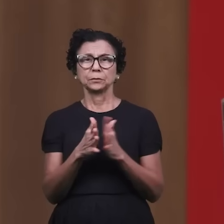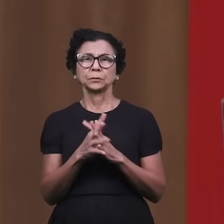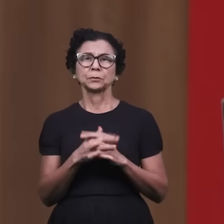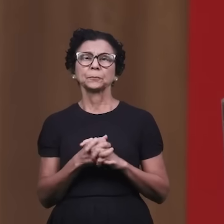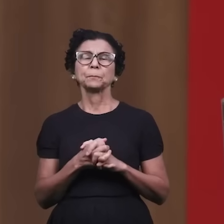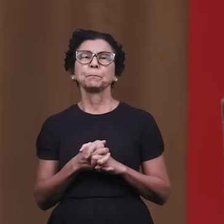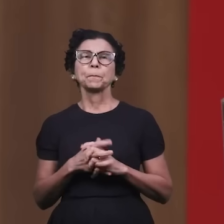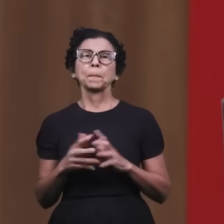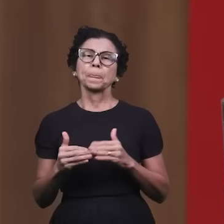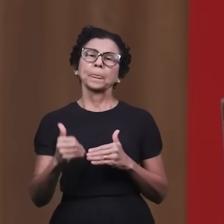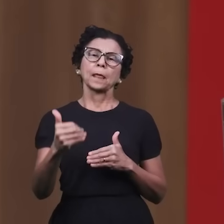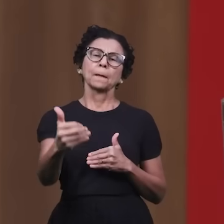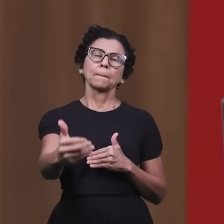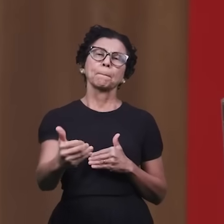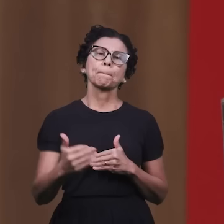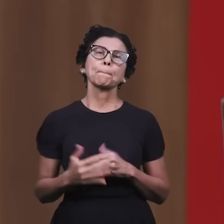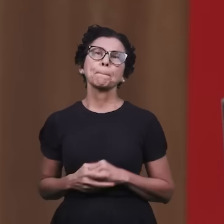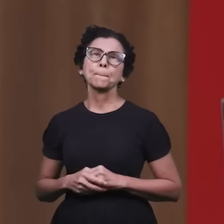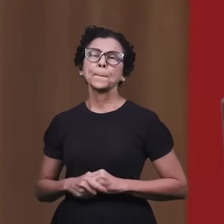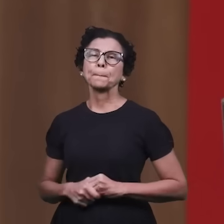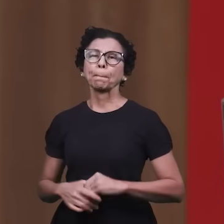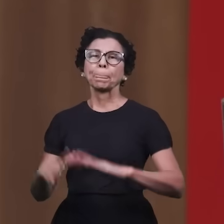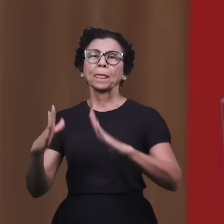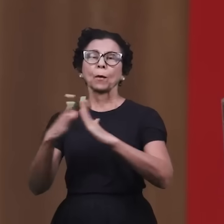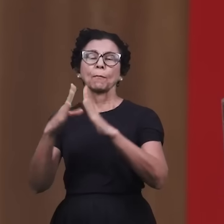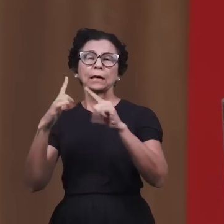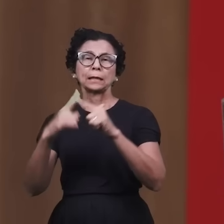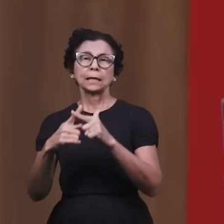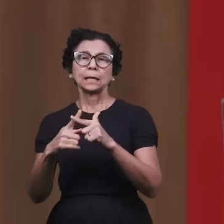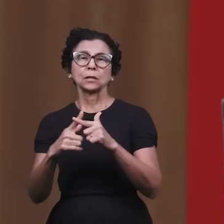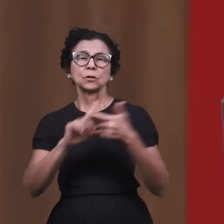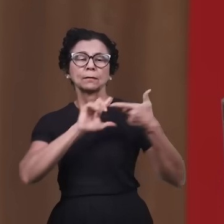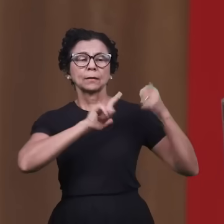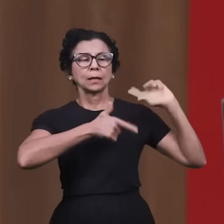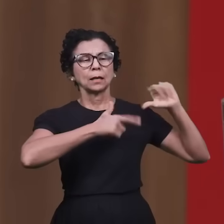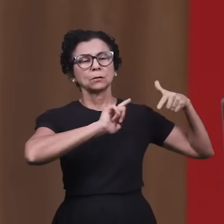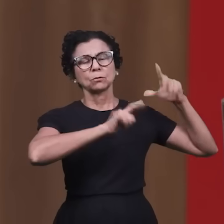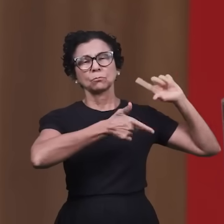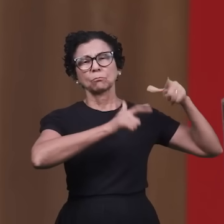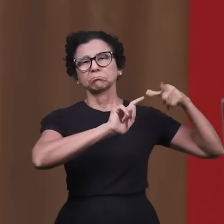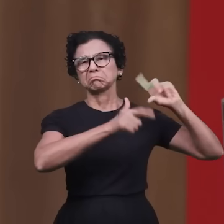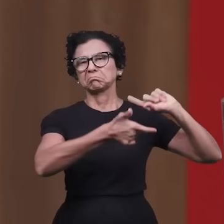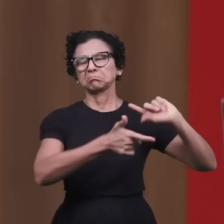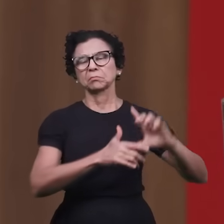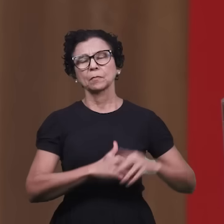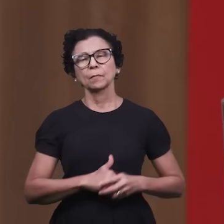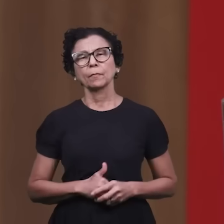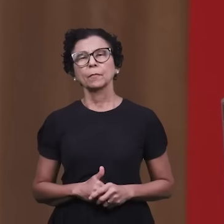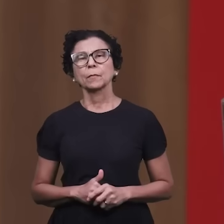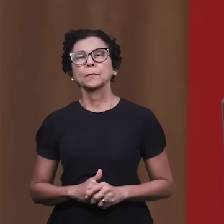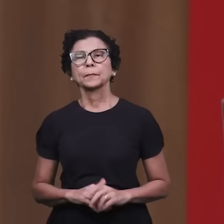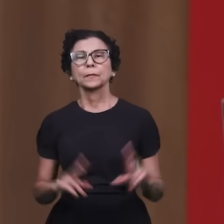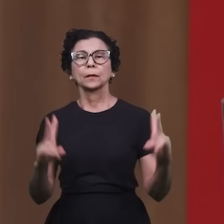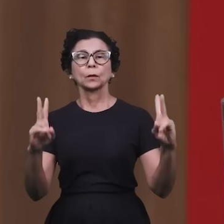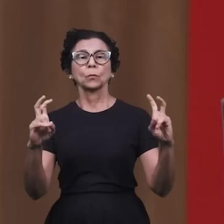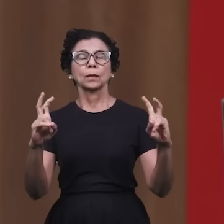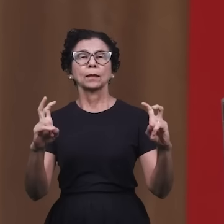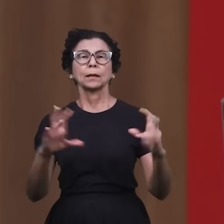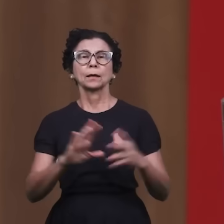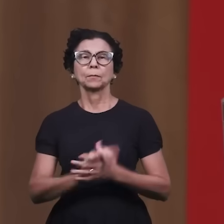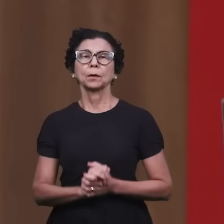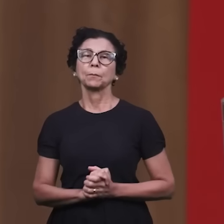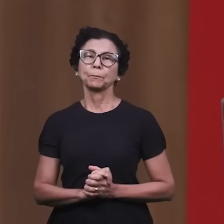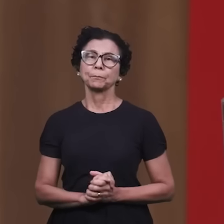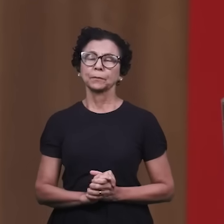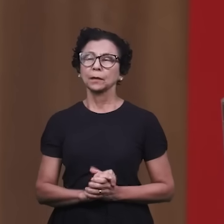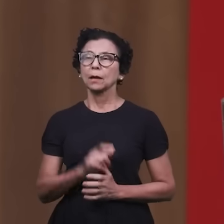dali, ela passou a ser uma igreja que fabricava o cristão. Porque o lema ali do cristão era o seguinte: o cristão é